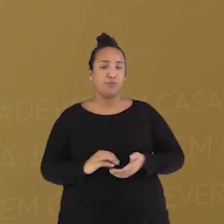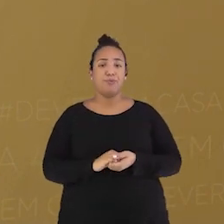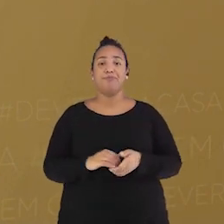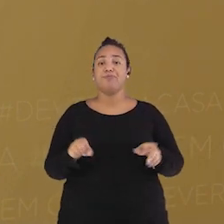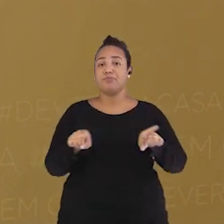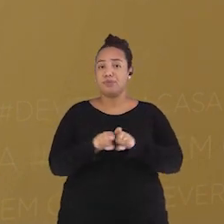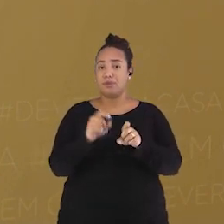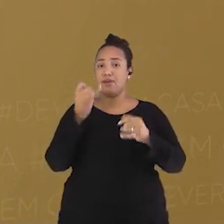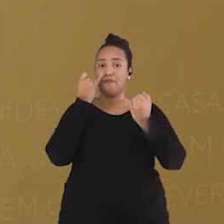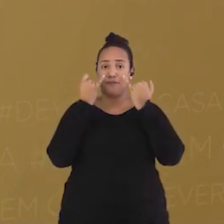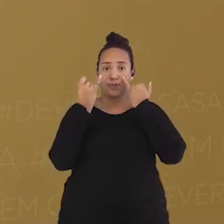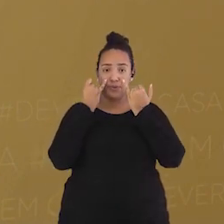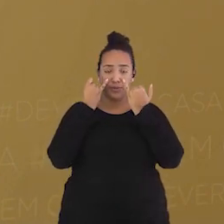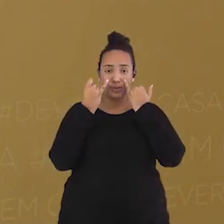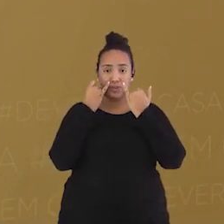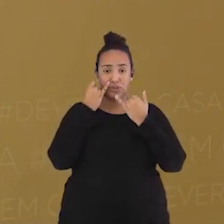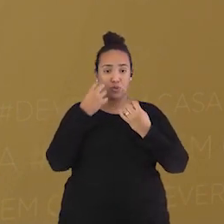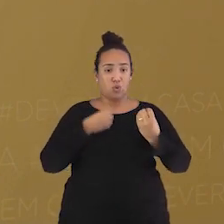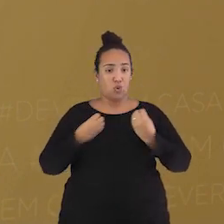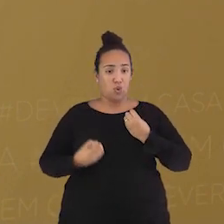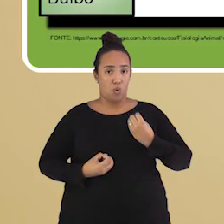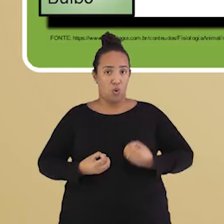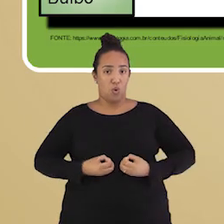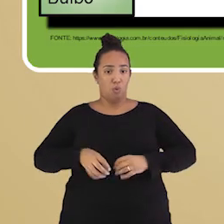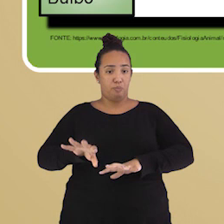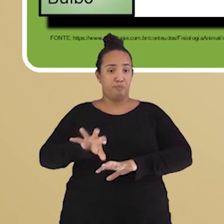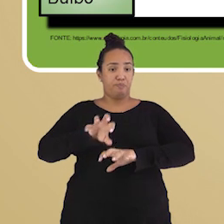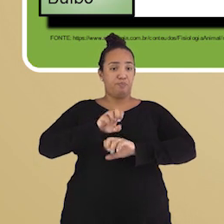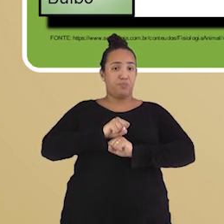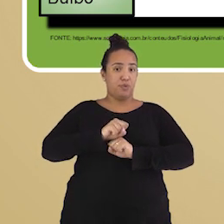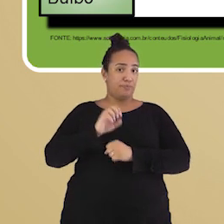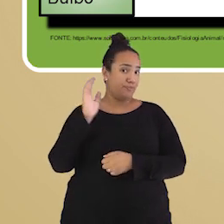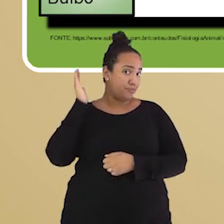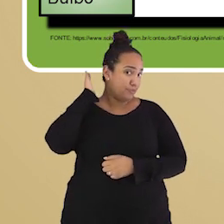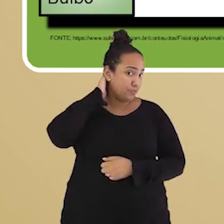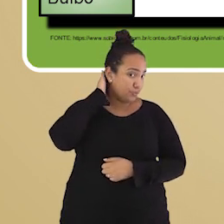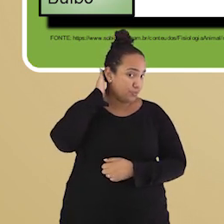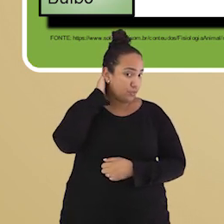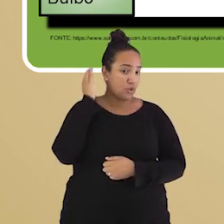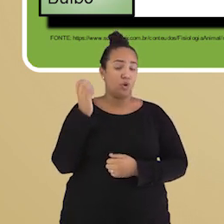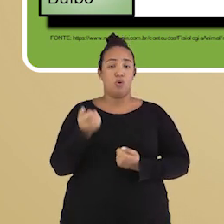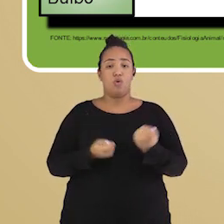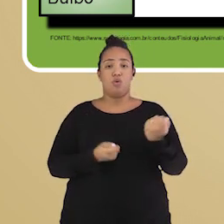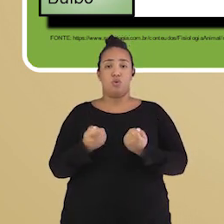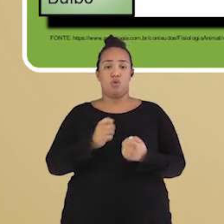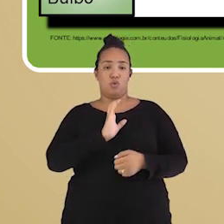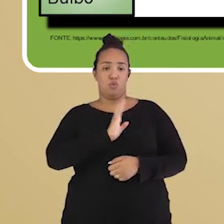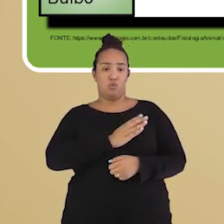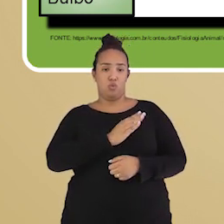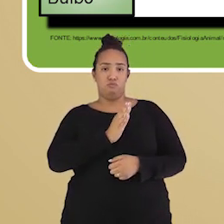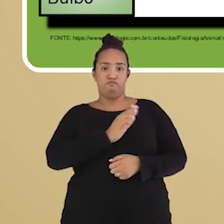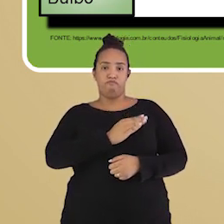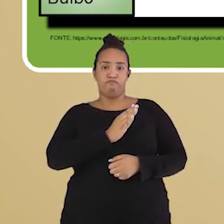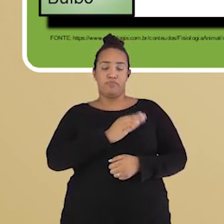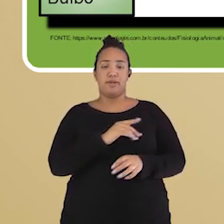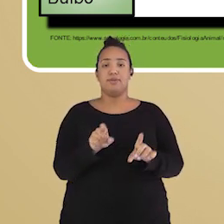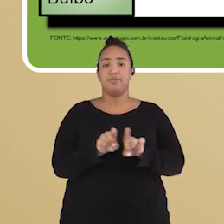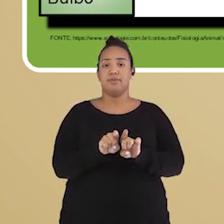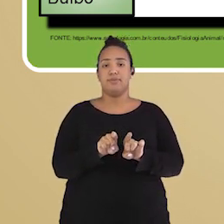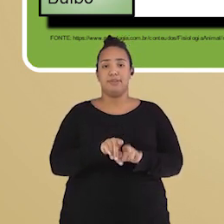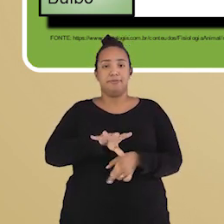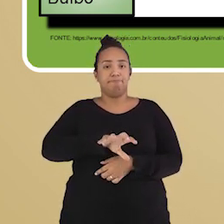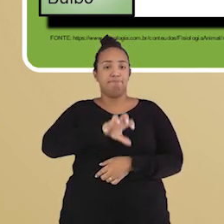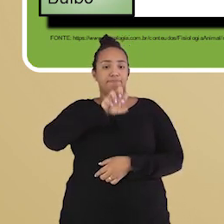as informações que recebem dos órgãos. Ele controla os batimentos cardíacos e os movimentos